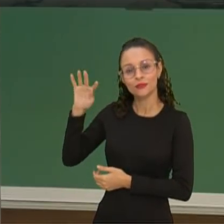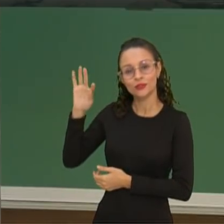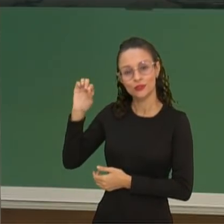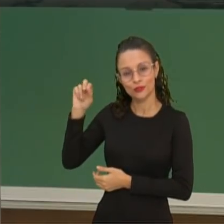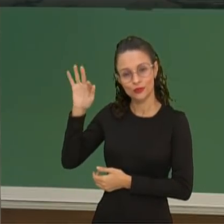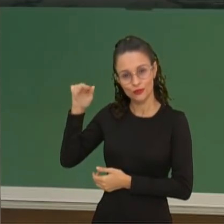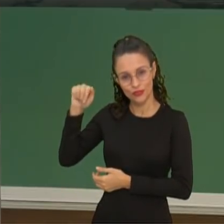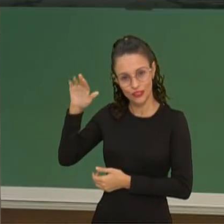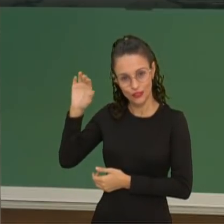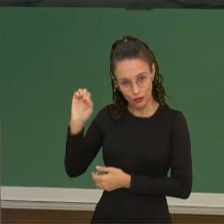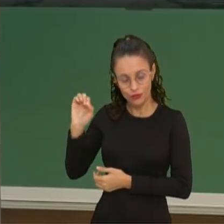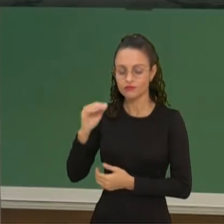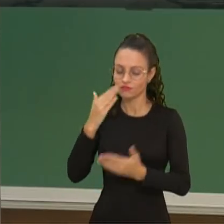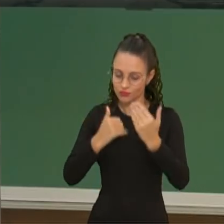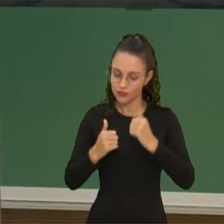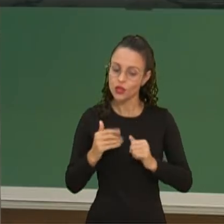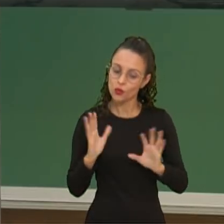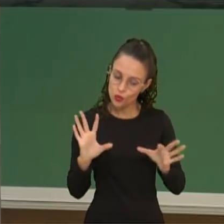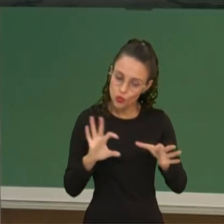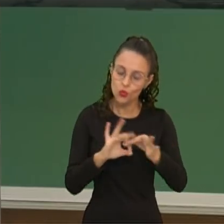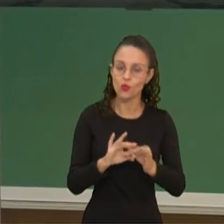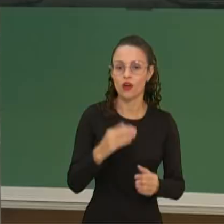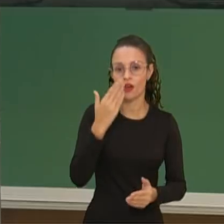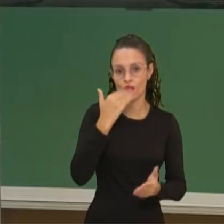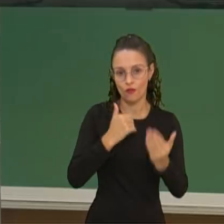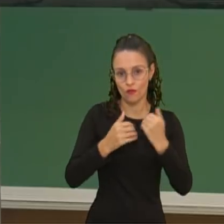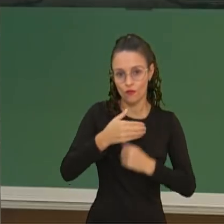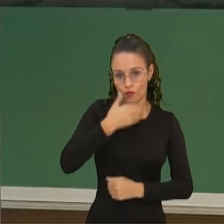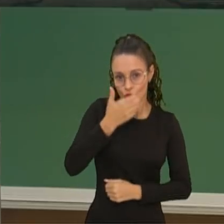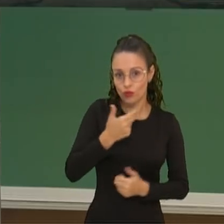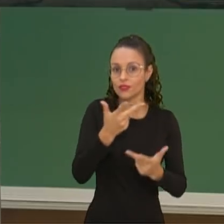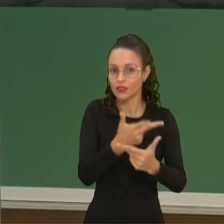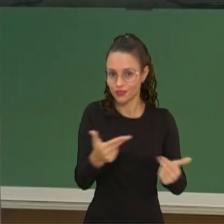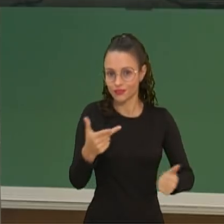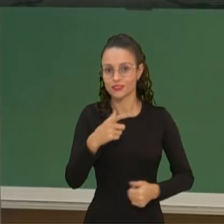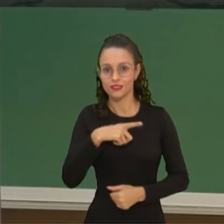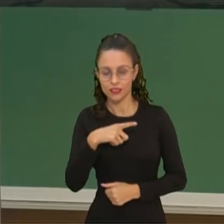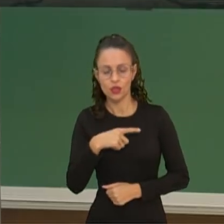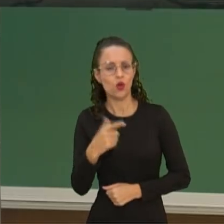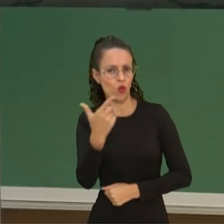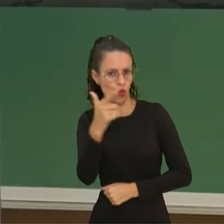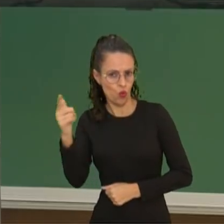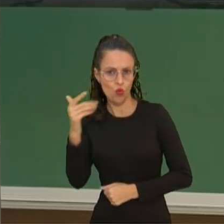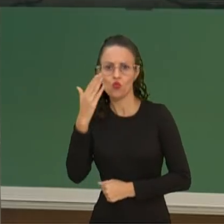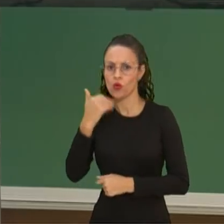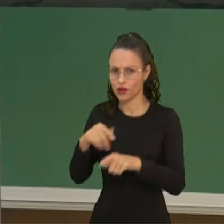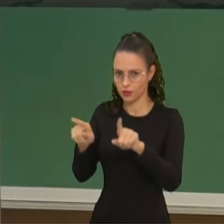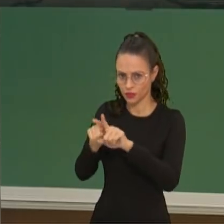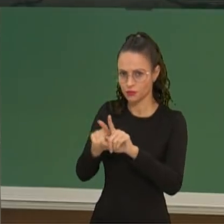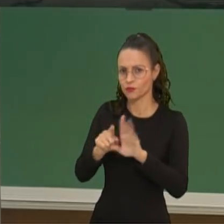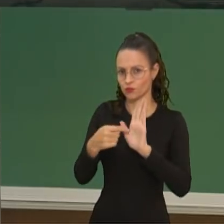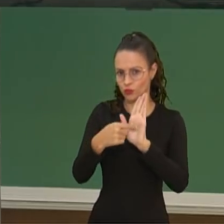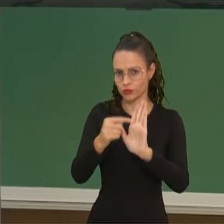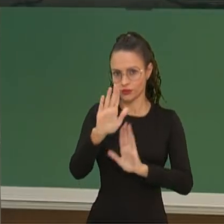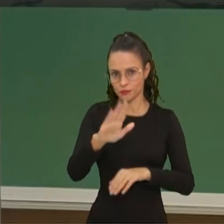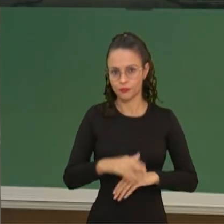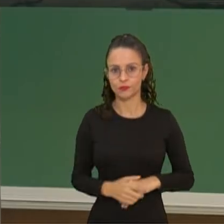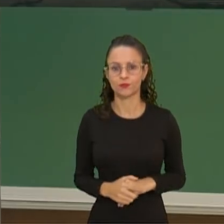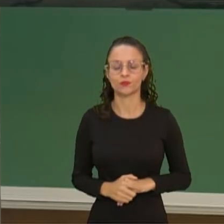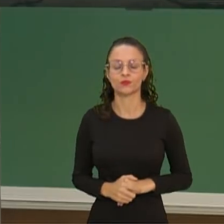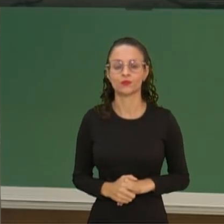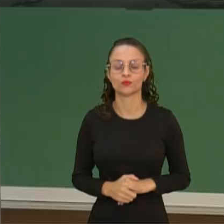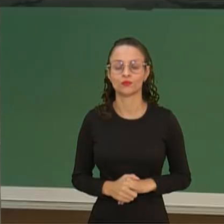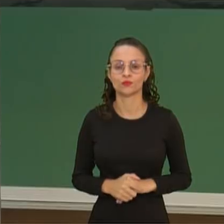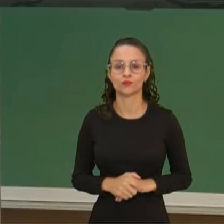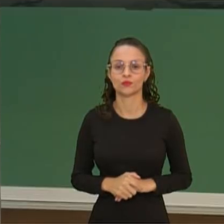alimentação. E por meio das frutas a gente encontra ele, tá? Não só das frutas, em outros alimentos também, já vou te mostrar.